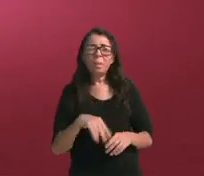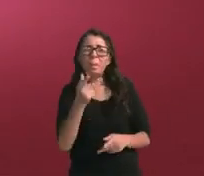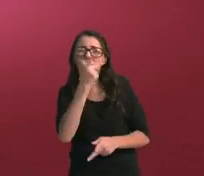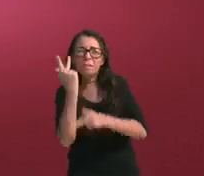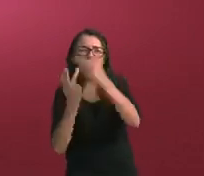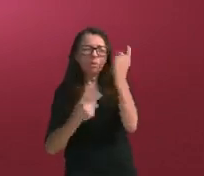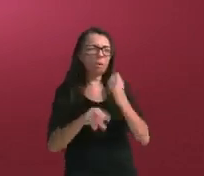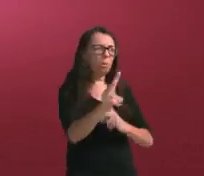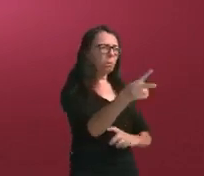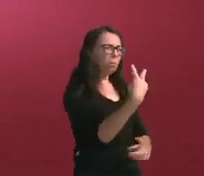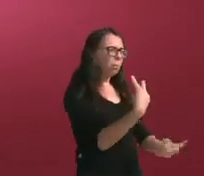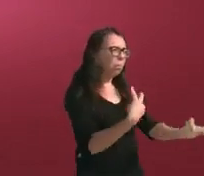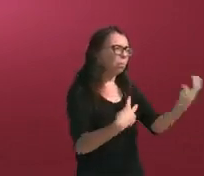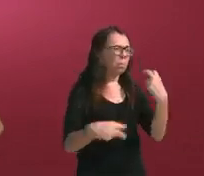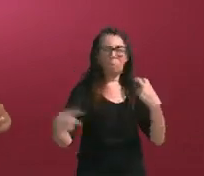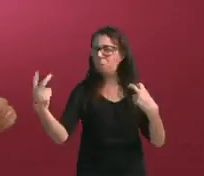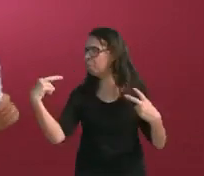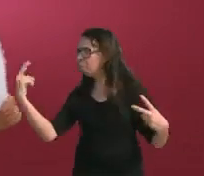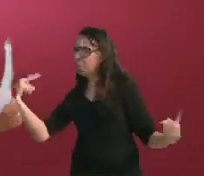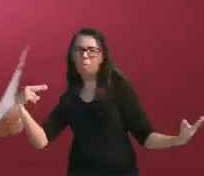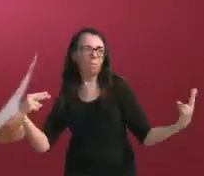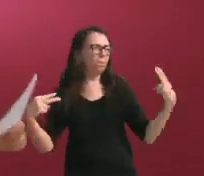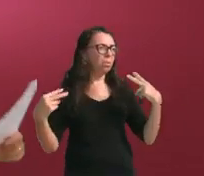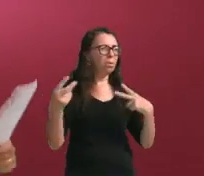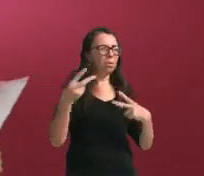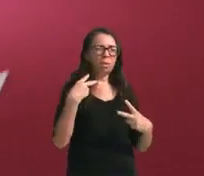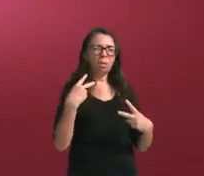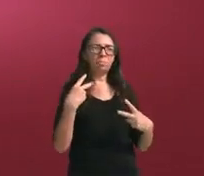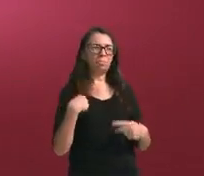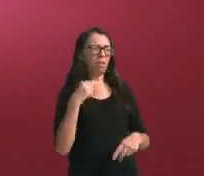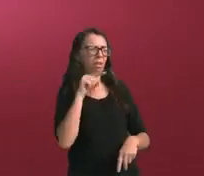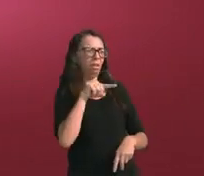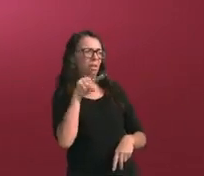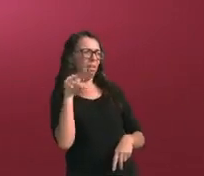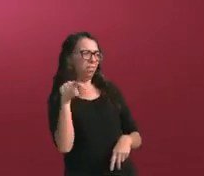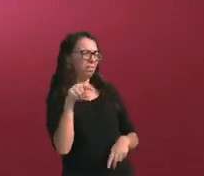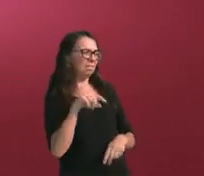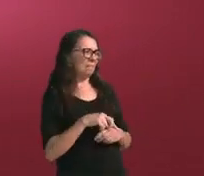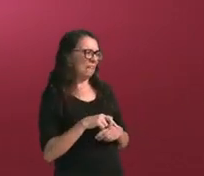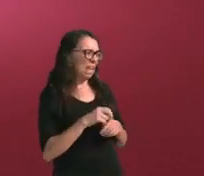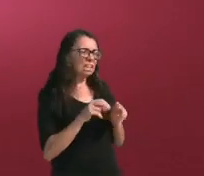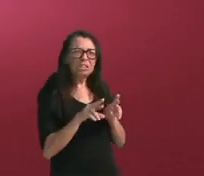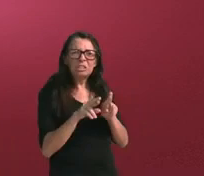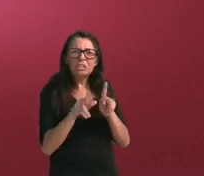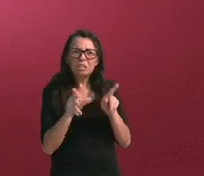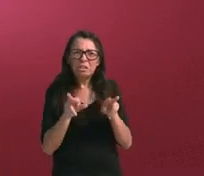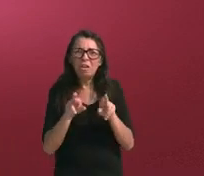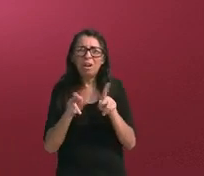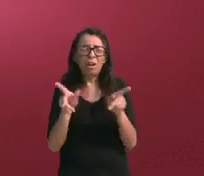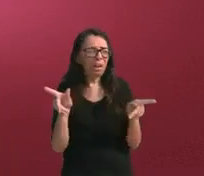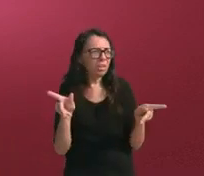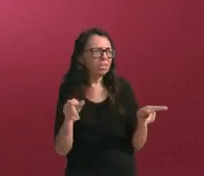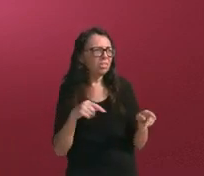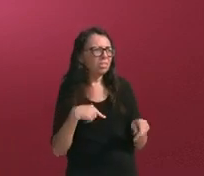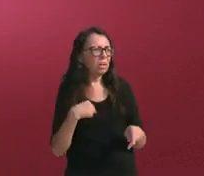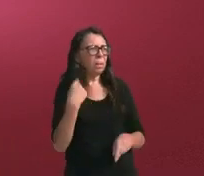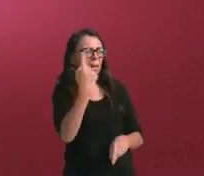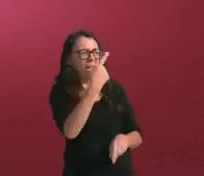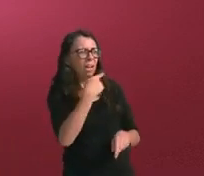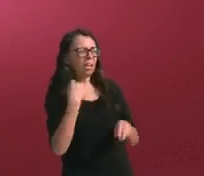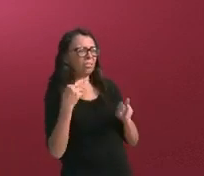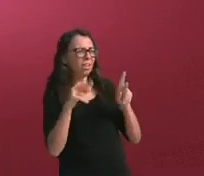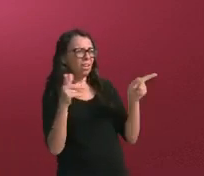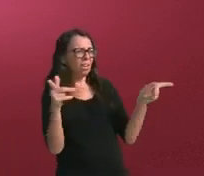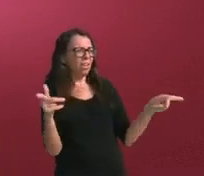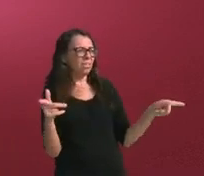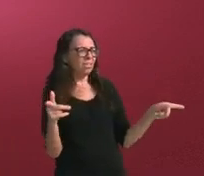só Ele que realiza, o povo que está ao nosso redor vai ser contaminado. Eles vão ter o interesse de